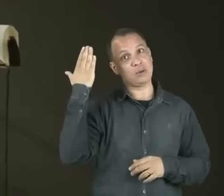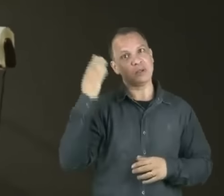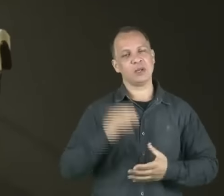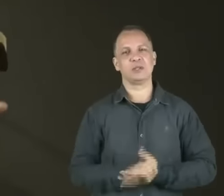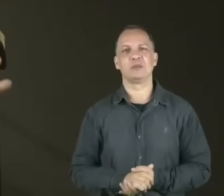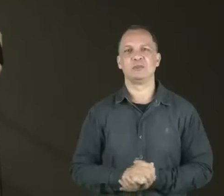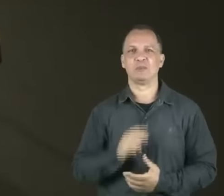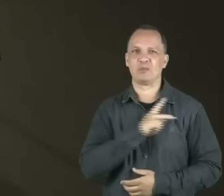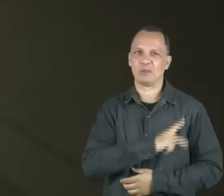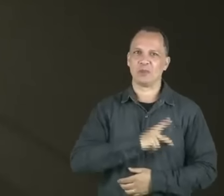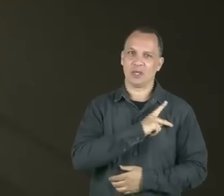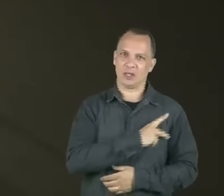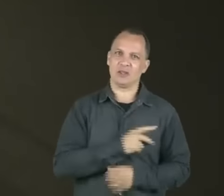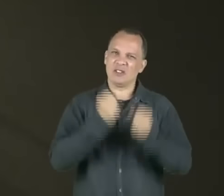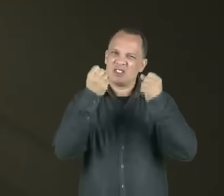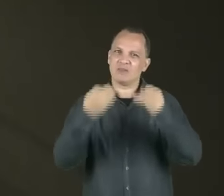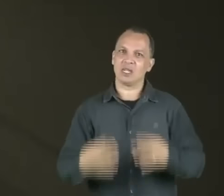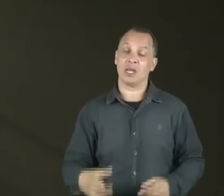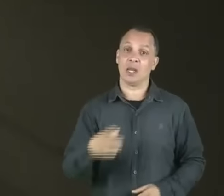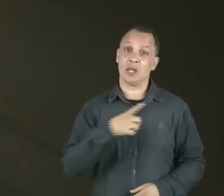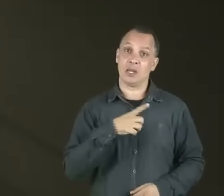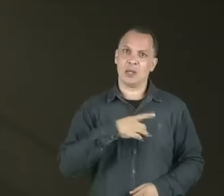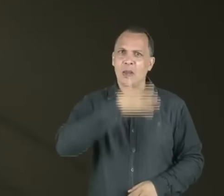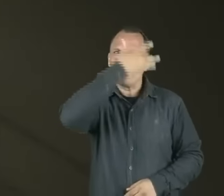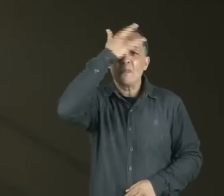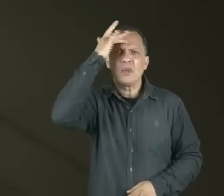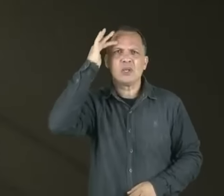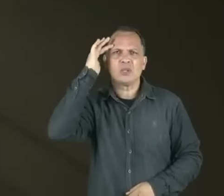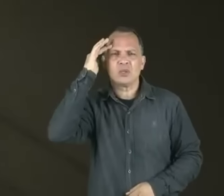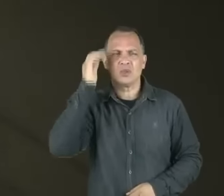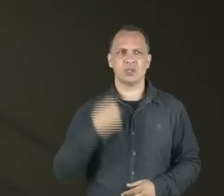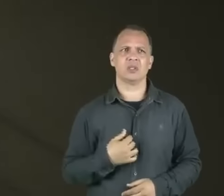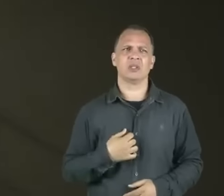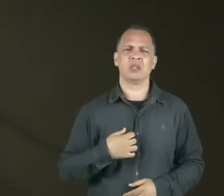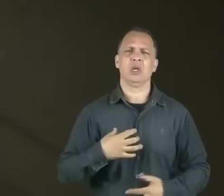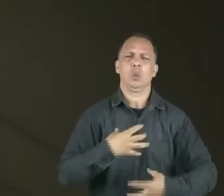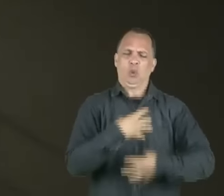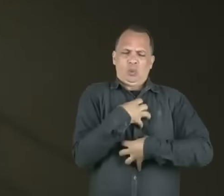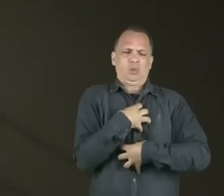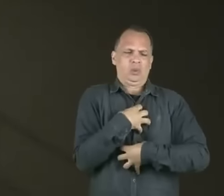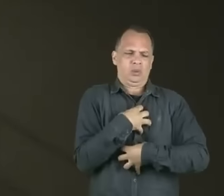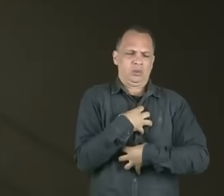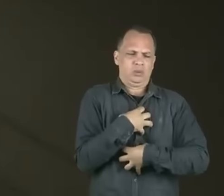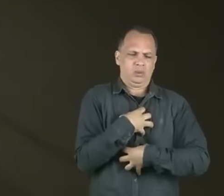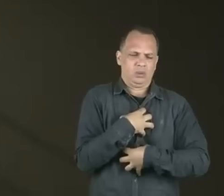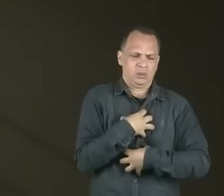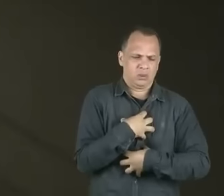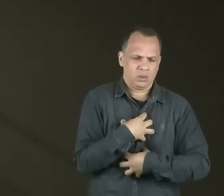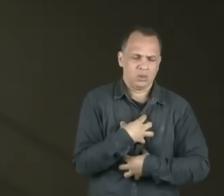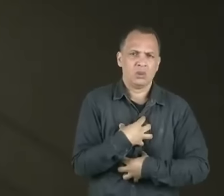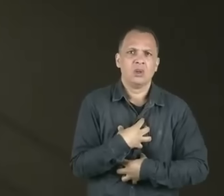ficou meio embaraçada e perdem a Lucidez EA sobriedade